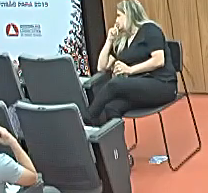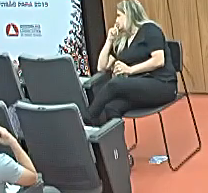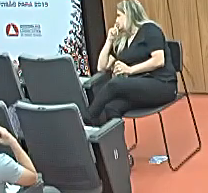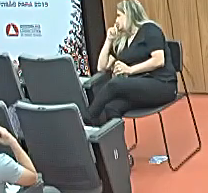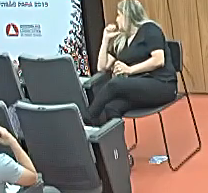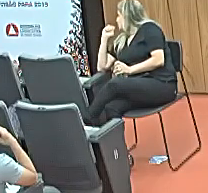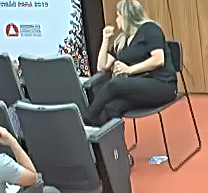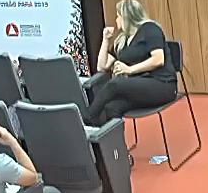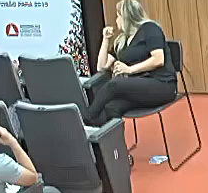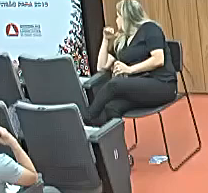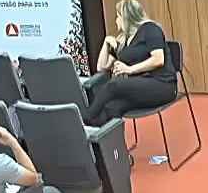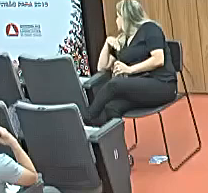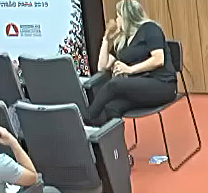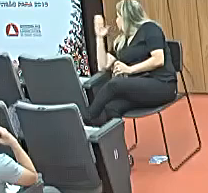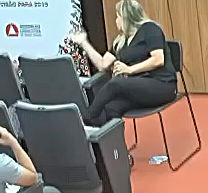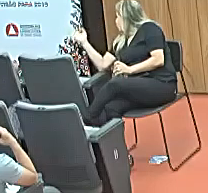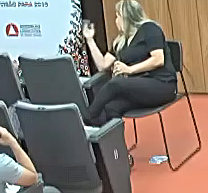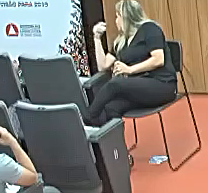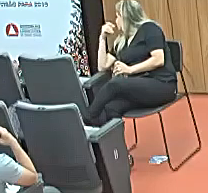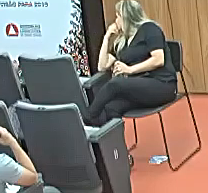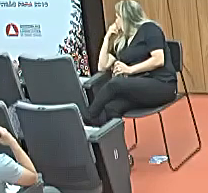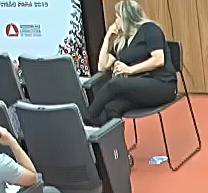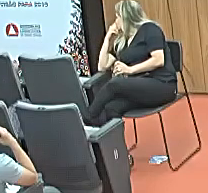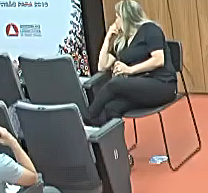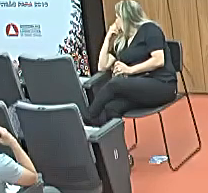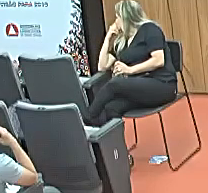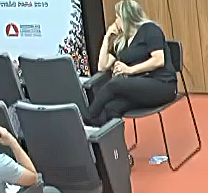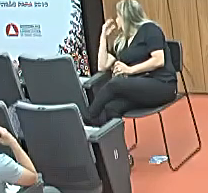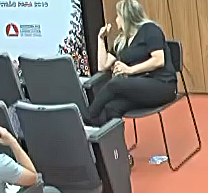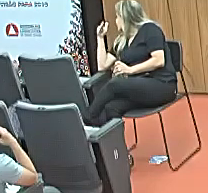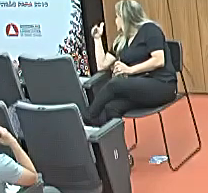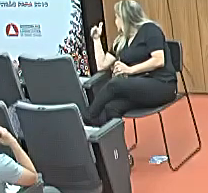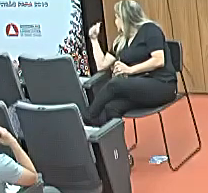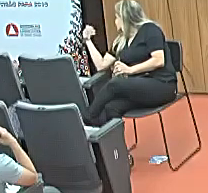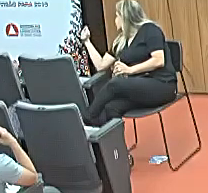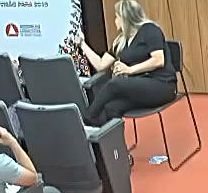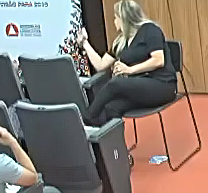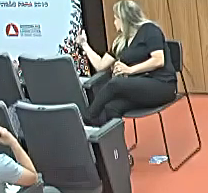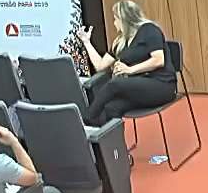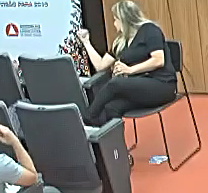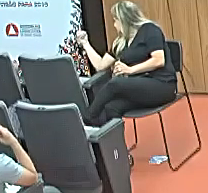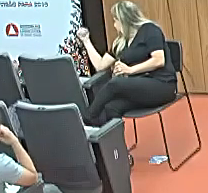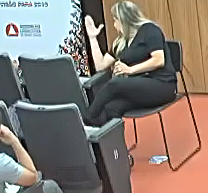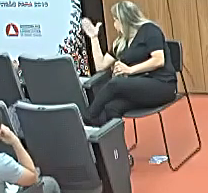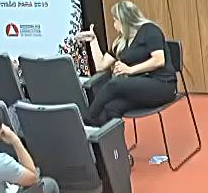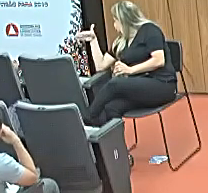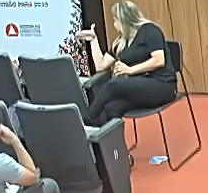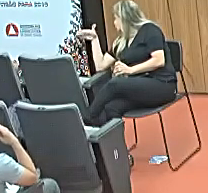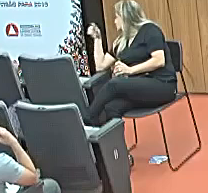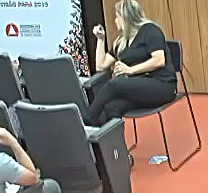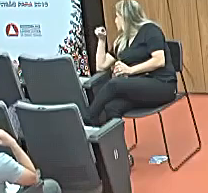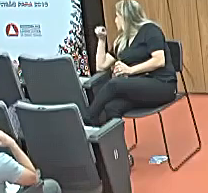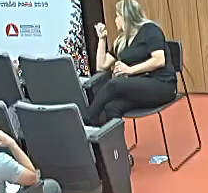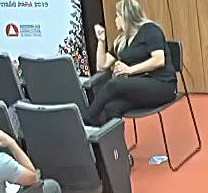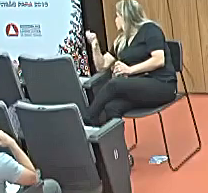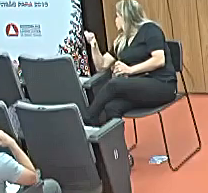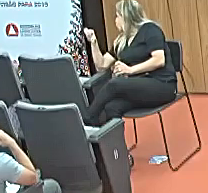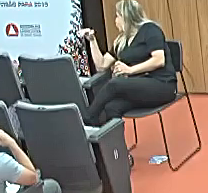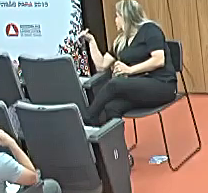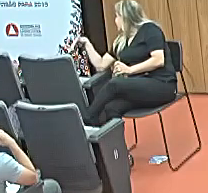com equipamentos apícolas e veículos opel cadeia que está em em iminente